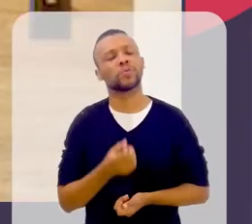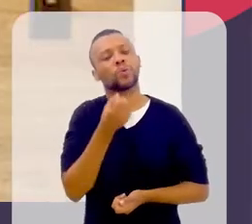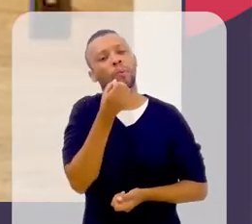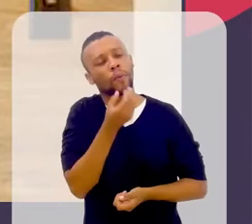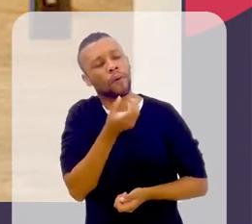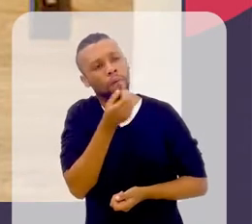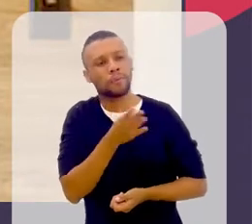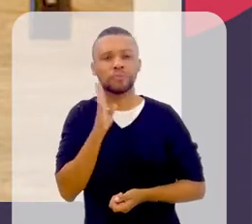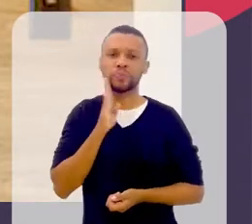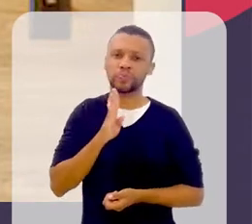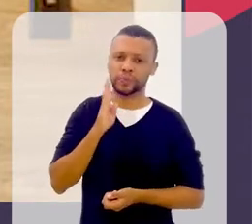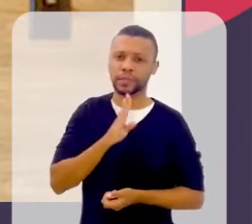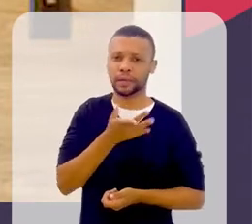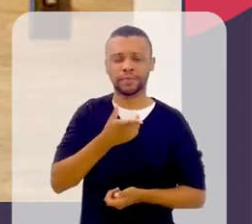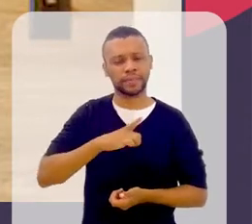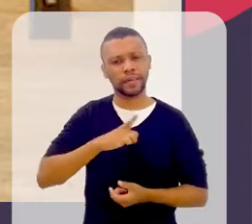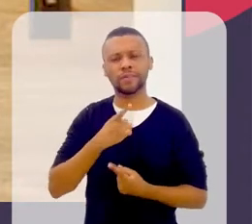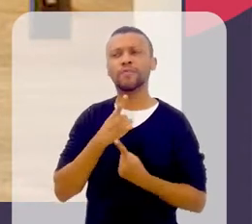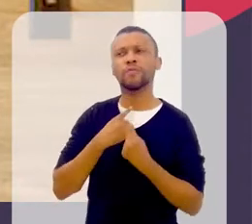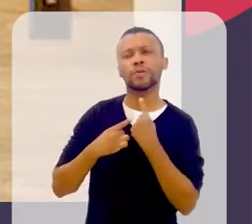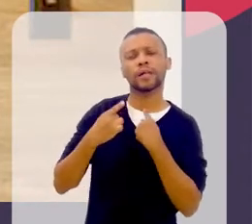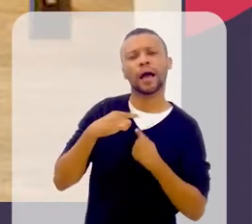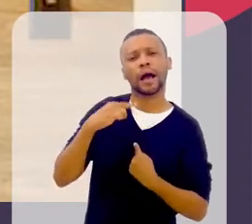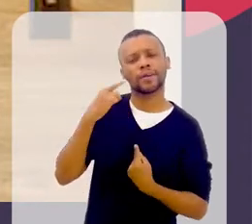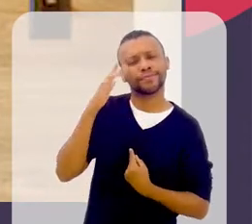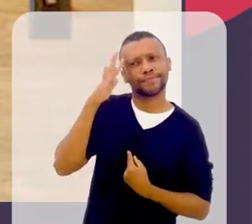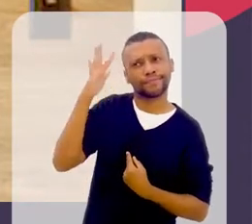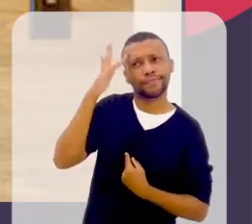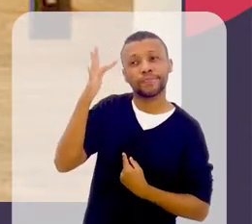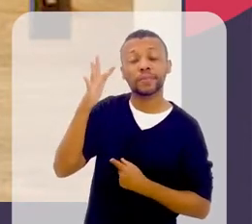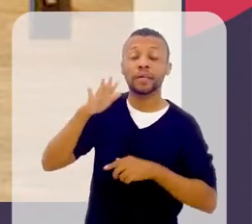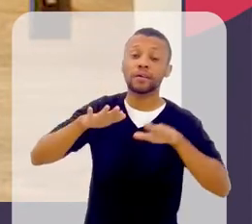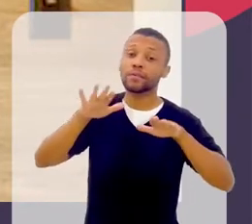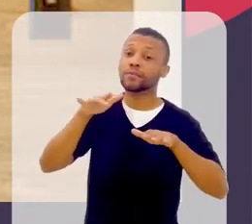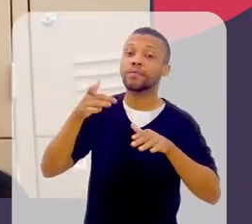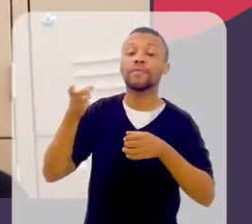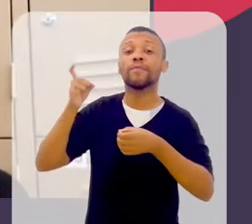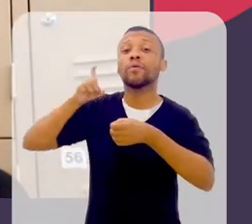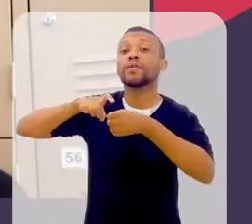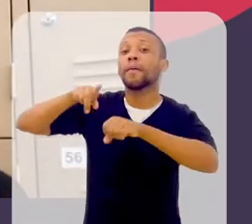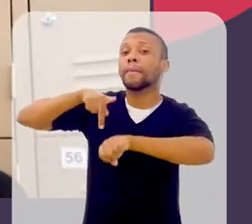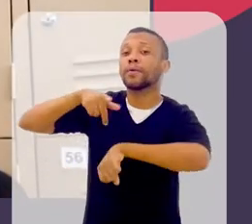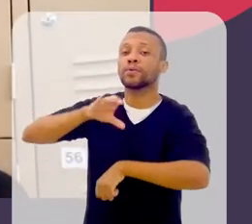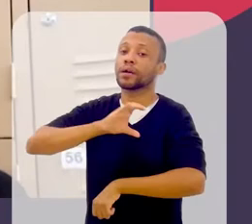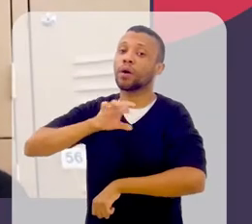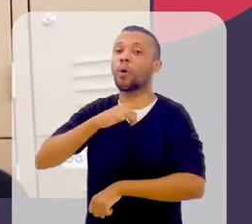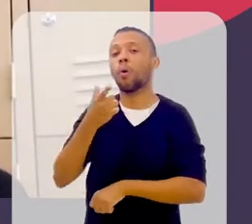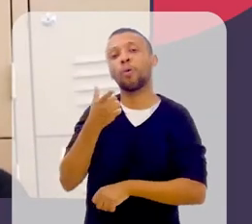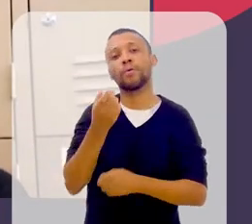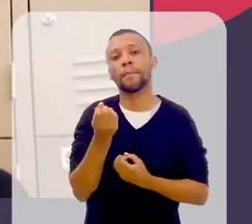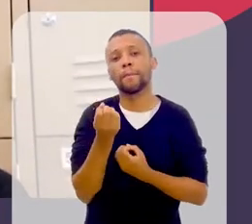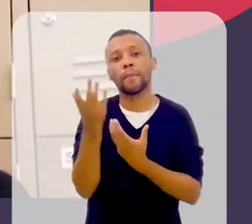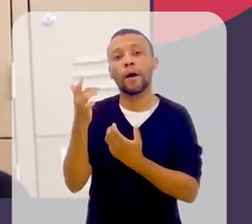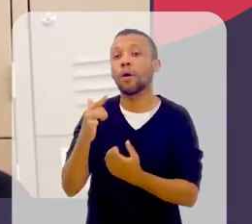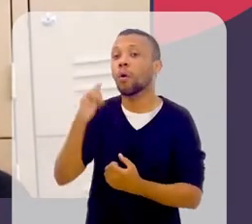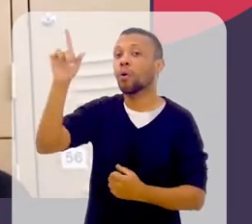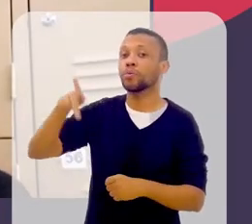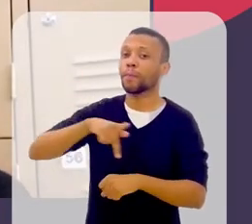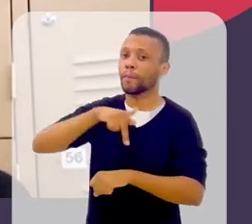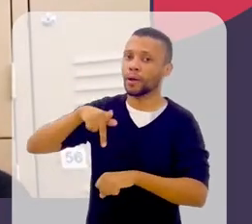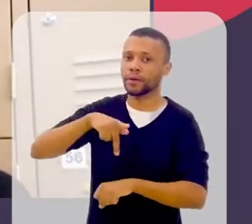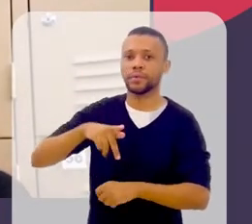Muito bacana. E você tem vontade de repente voltar para Tenho, lá claro. ou de ir para